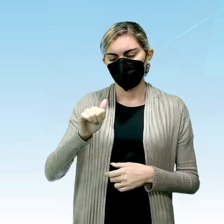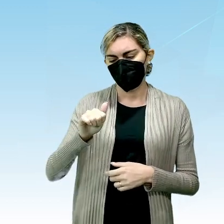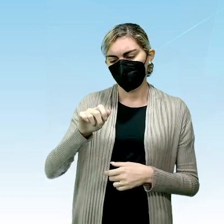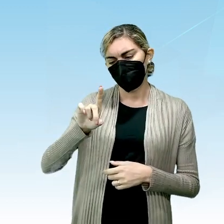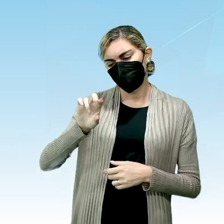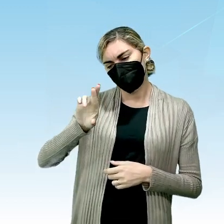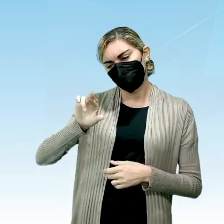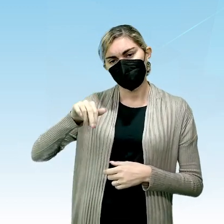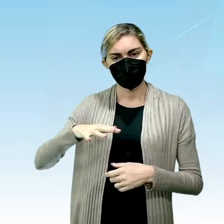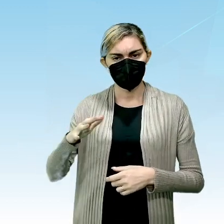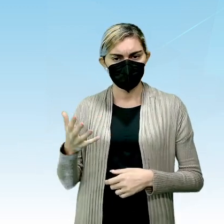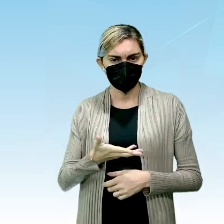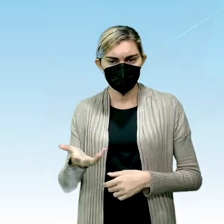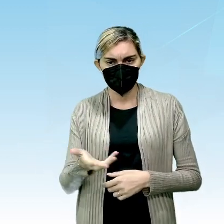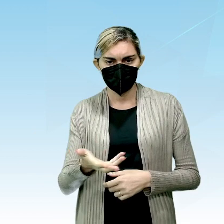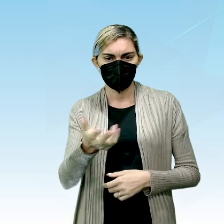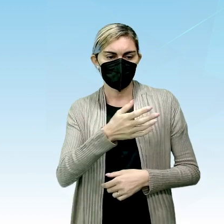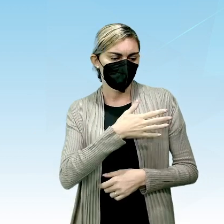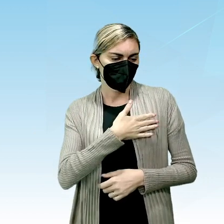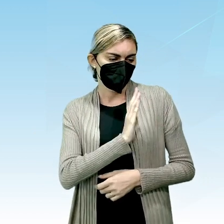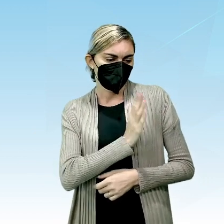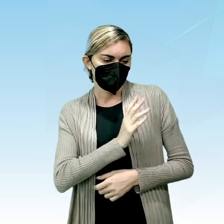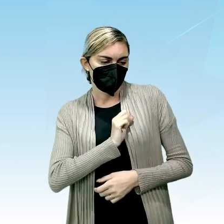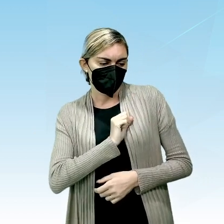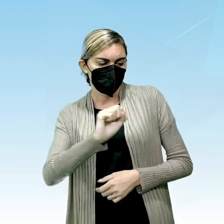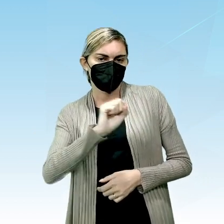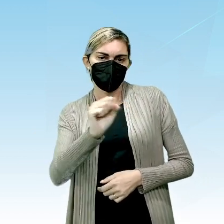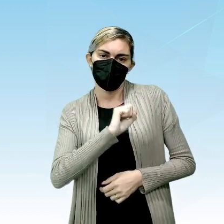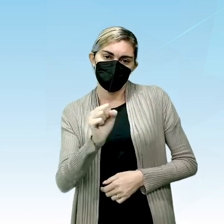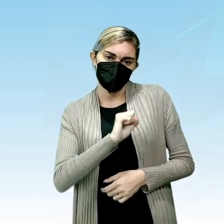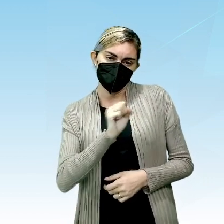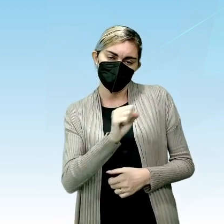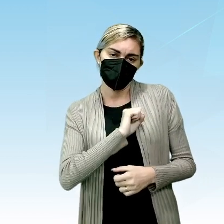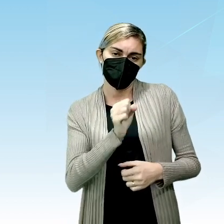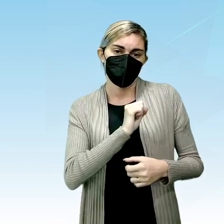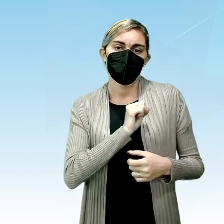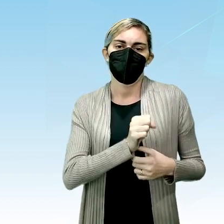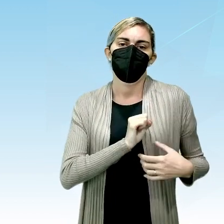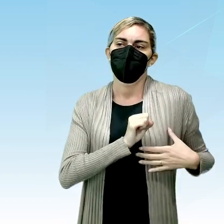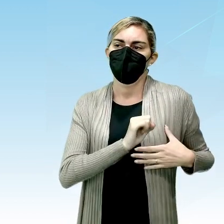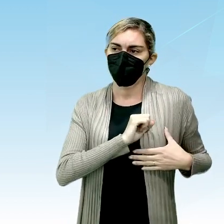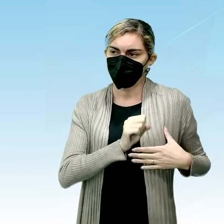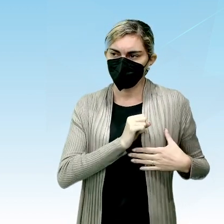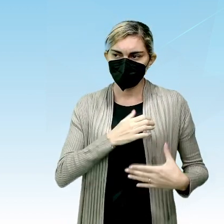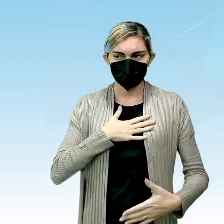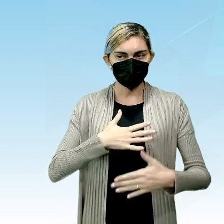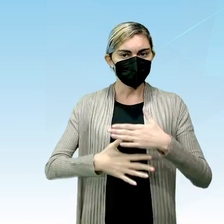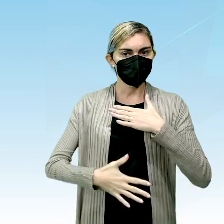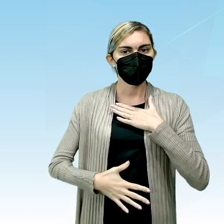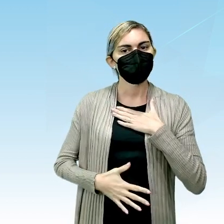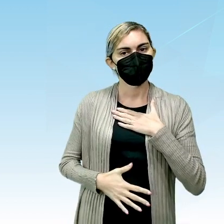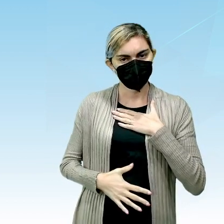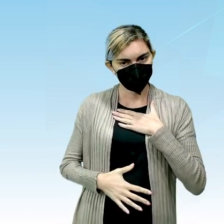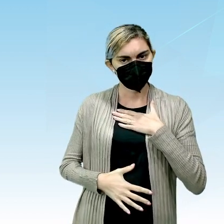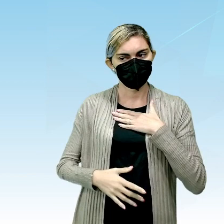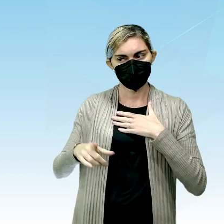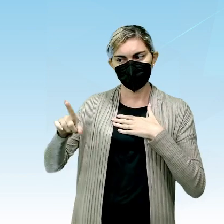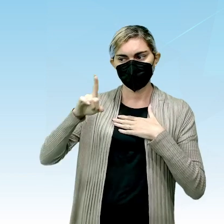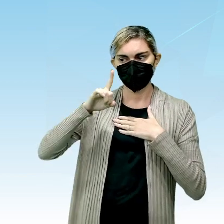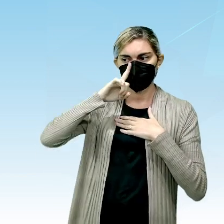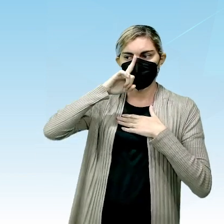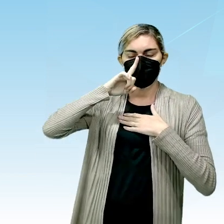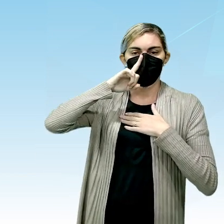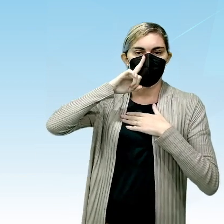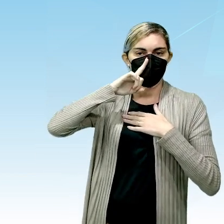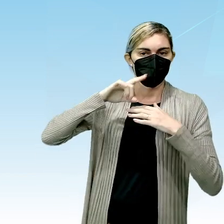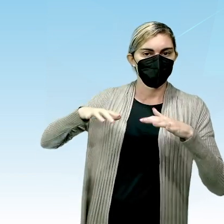o aceleramento do batimento cardíaco, galera. Existe ali uma forma de preparar o corpo para situações de perigo, promovendo